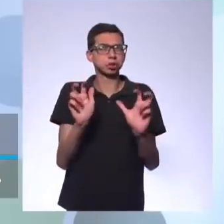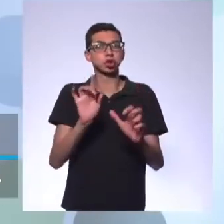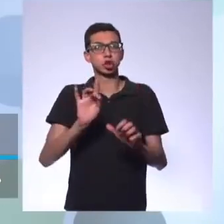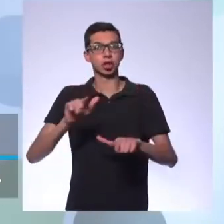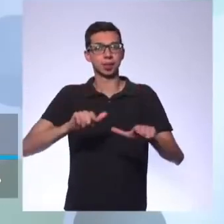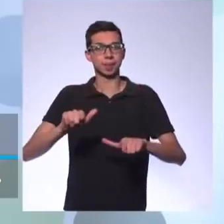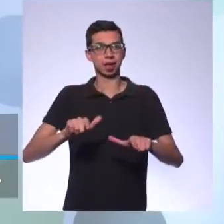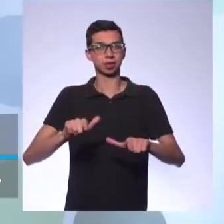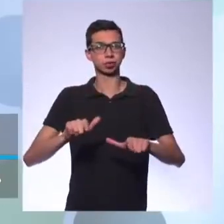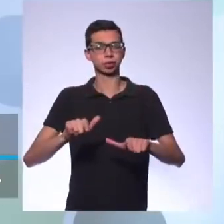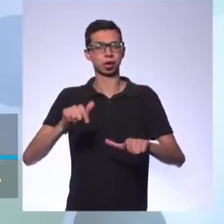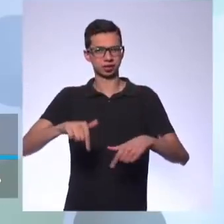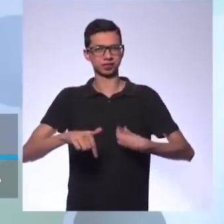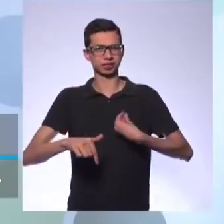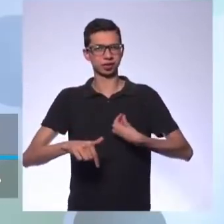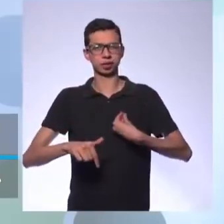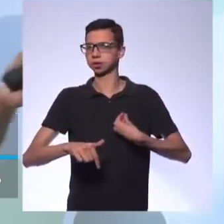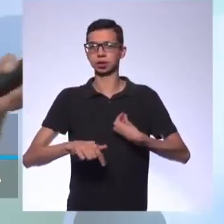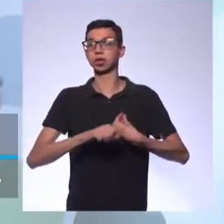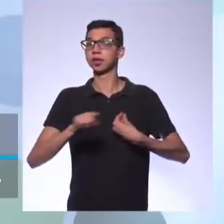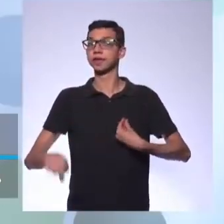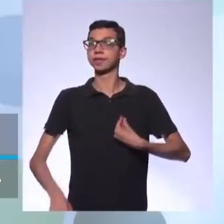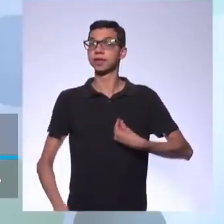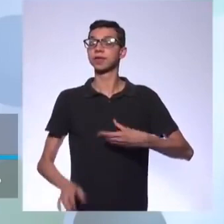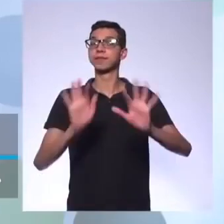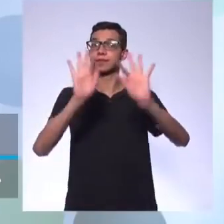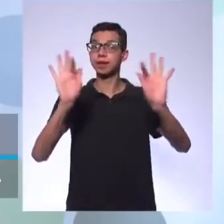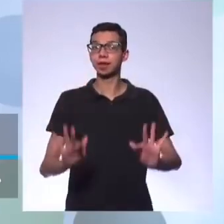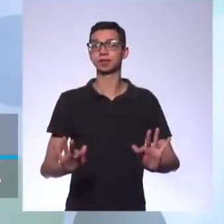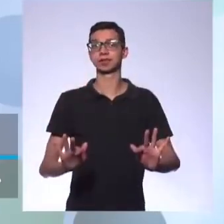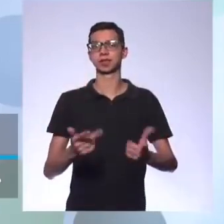trabalhar, estamos no mundo para ser felizes, tal como a professora Tayana disse,